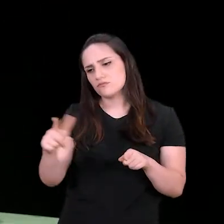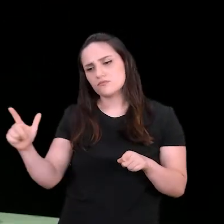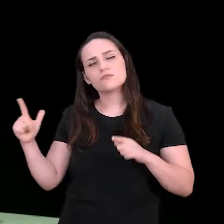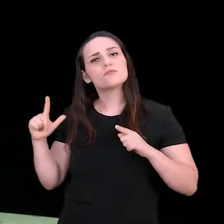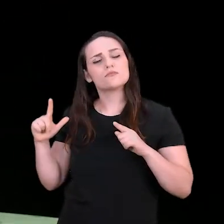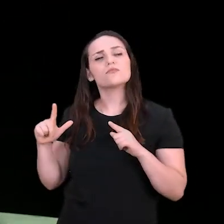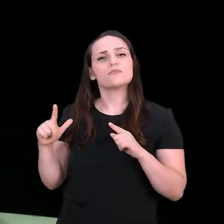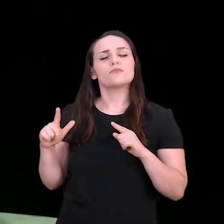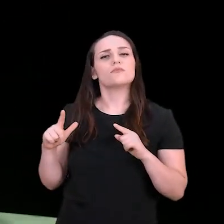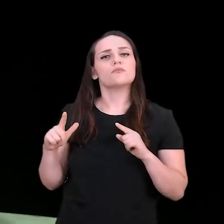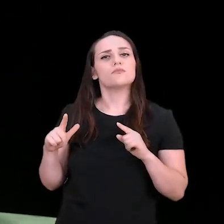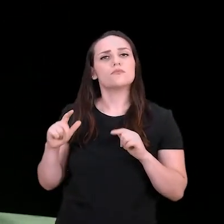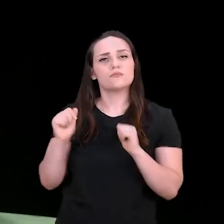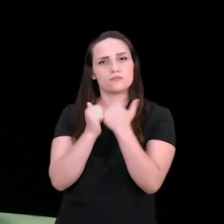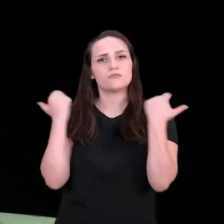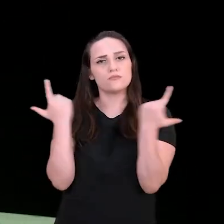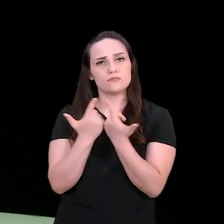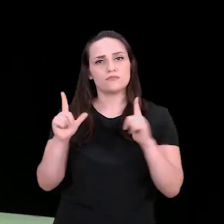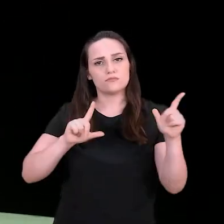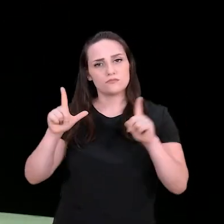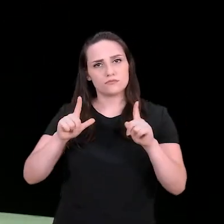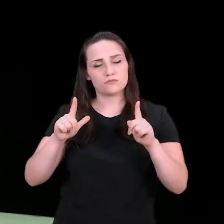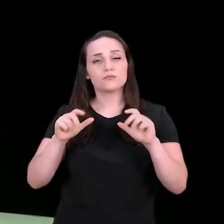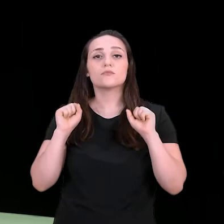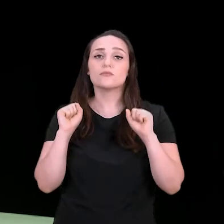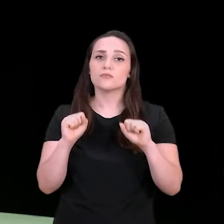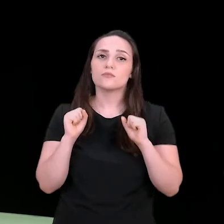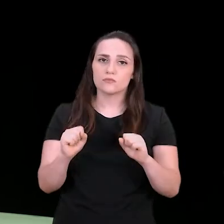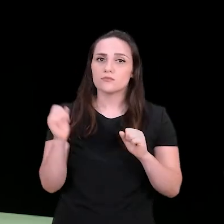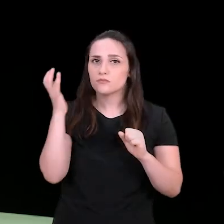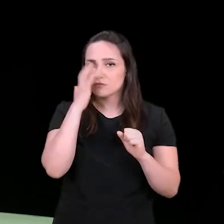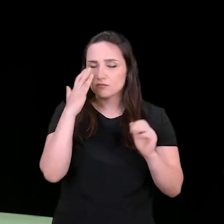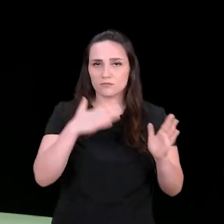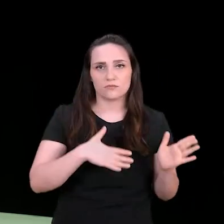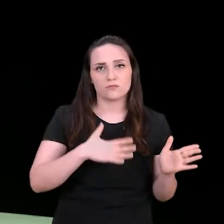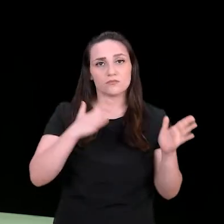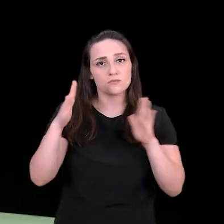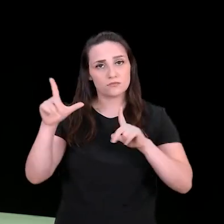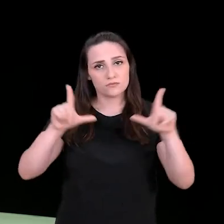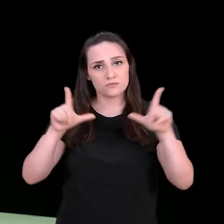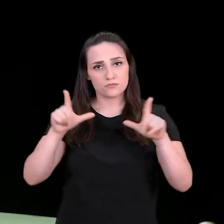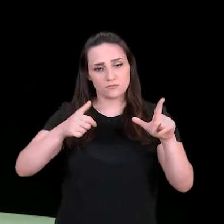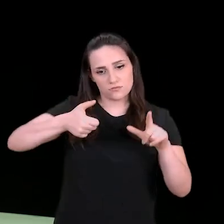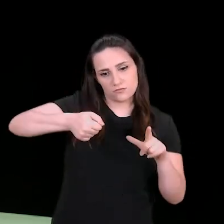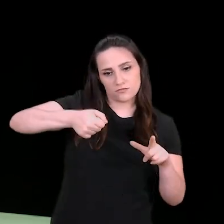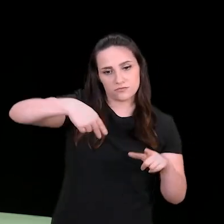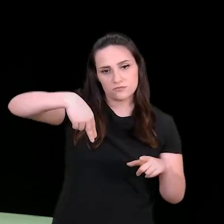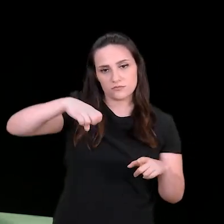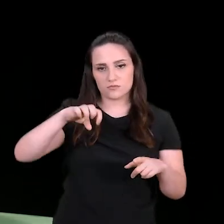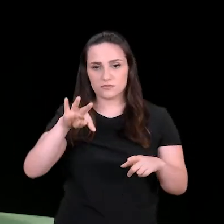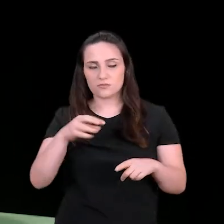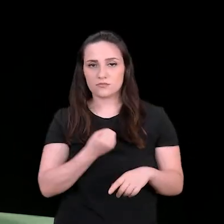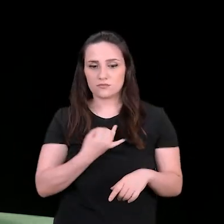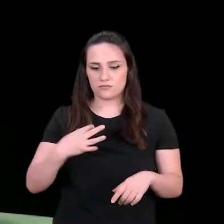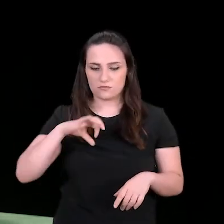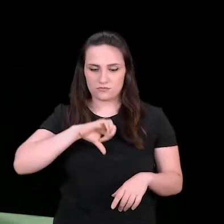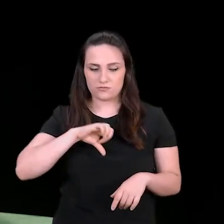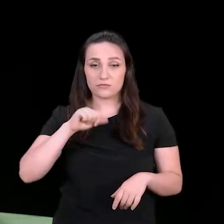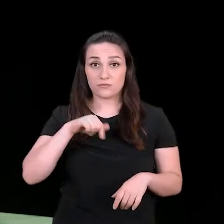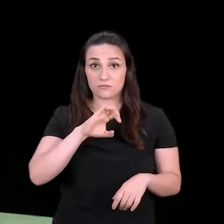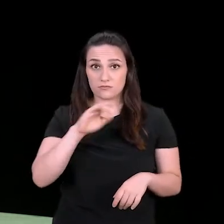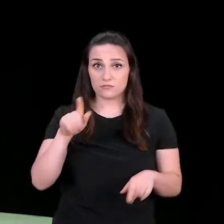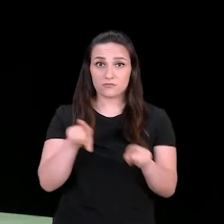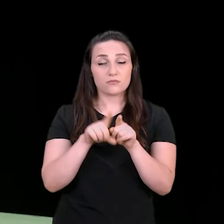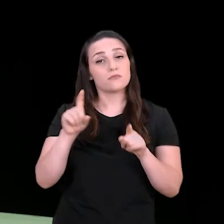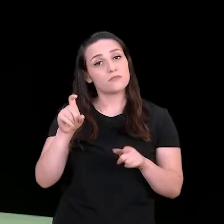da TV Assembleia. Esse programa pode ser assistido também ao longo da programação da TV Assembleia no canal 9 da NET, tanto aqui em Campo